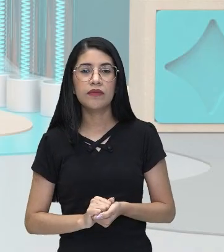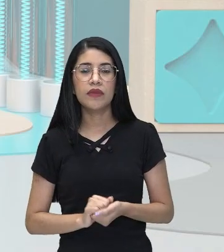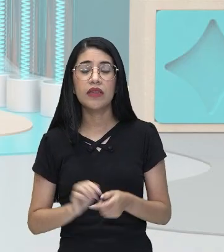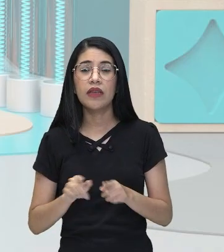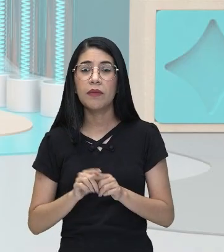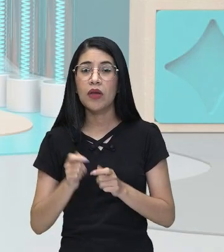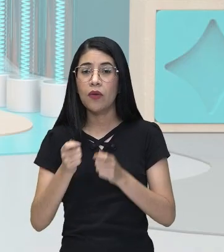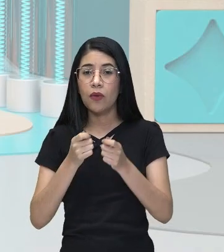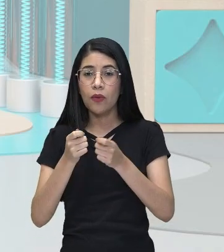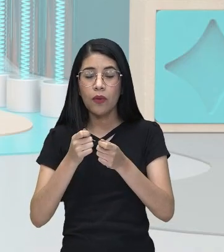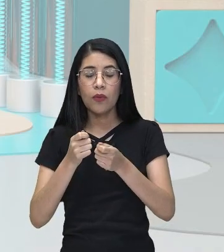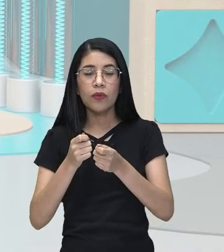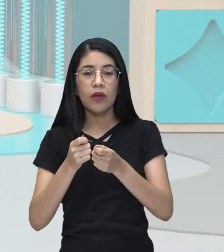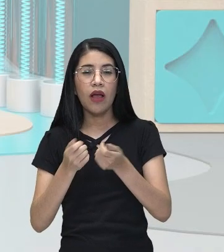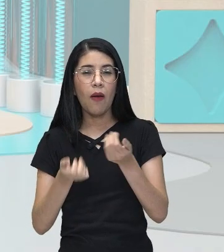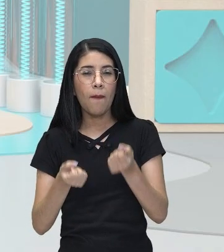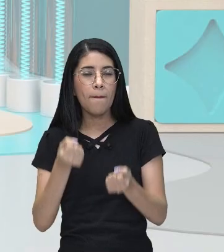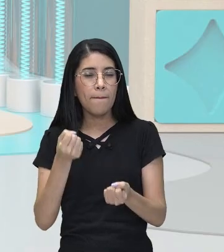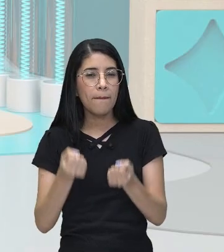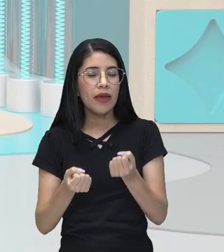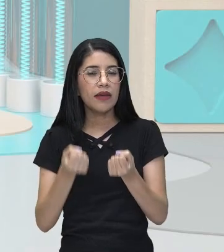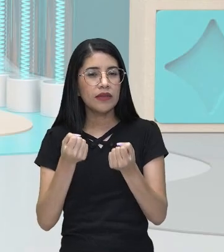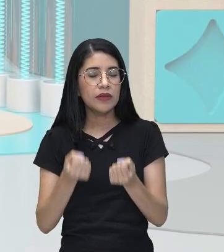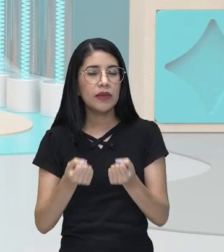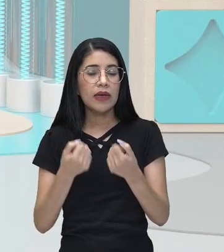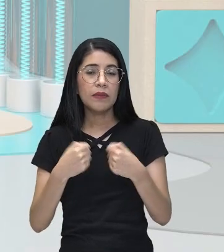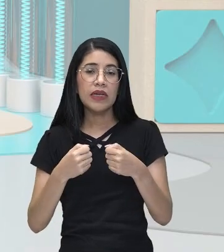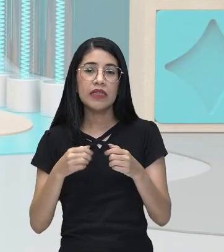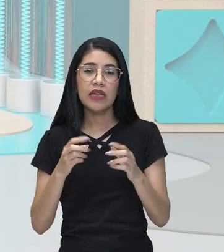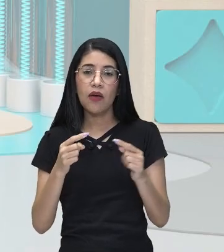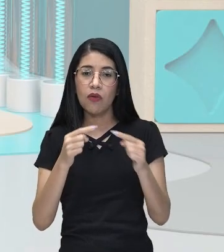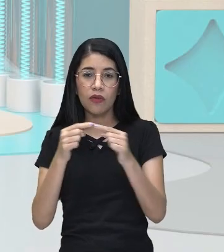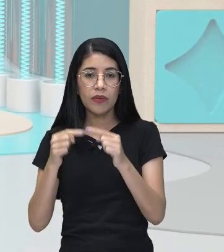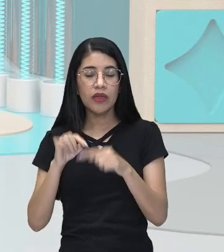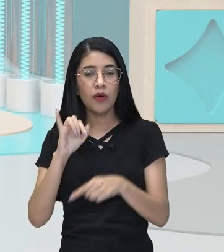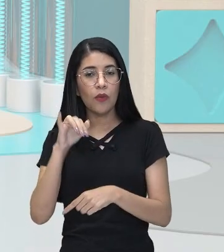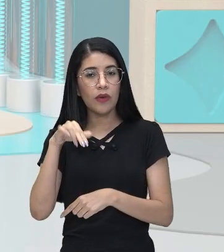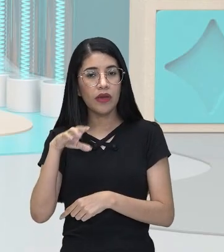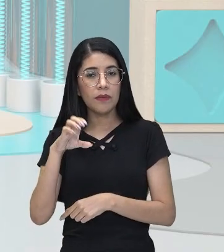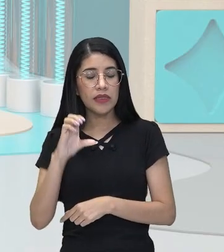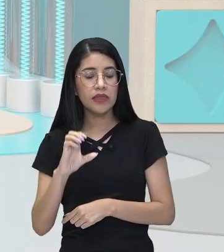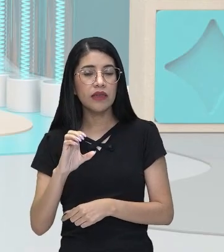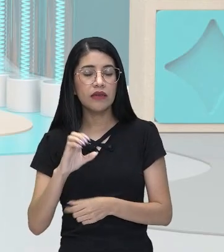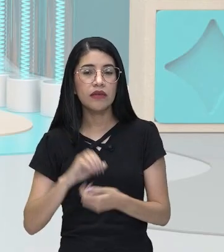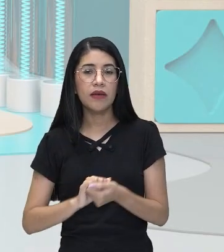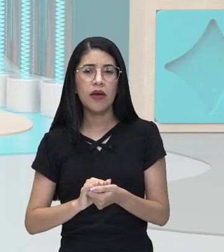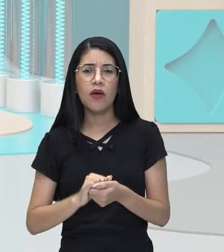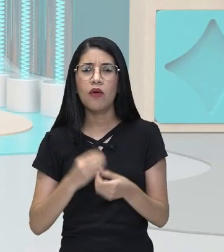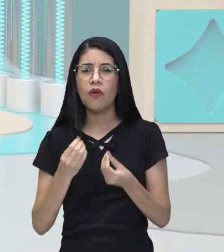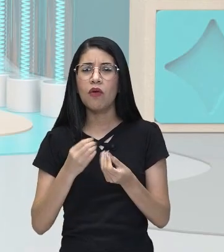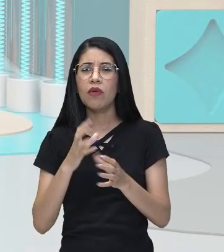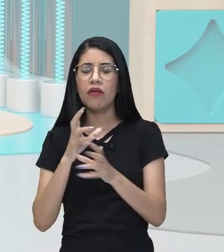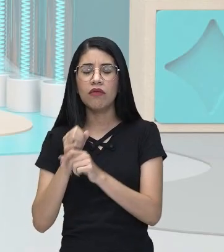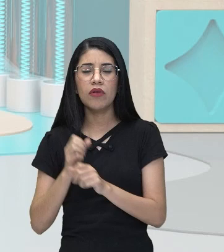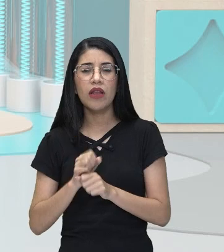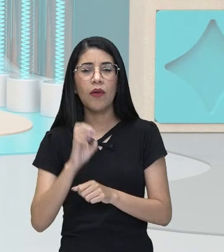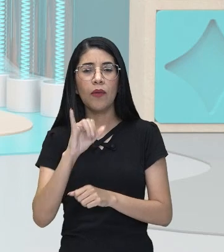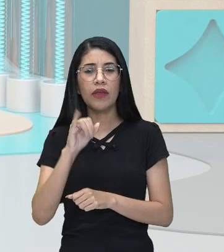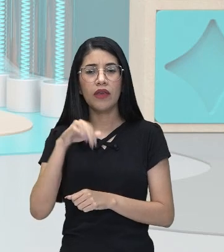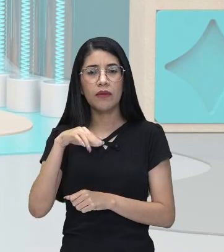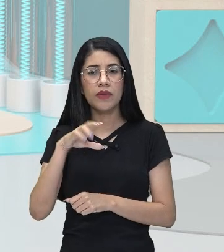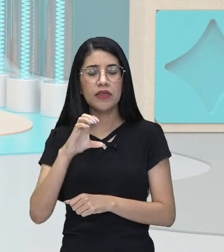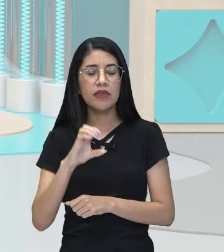do peso. Tente manter o seu peso dentro do IMC, né? O cálculozinho, só botar aí no Google, como calcular o índice de